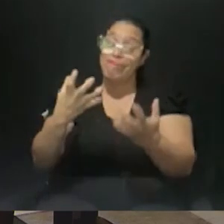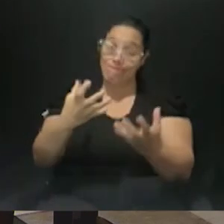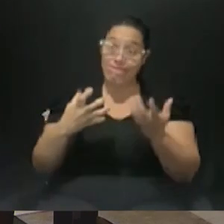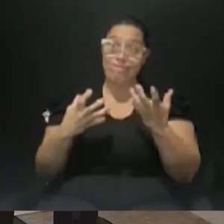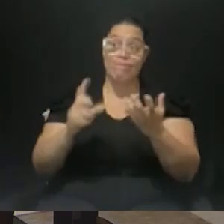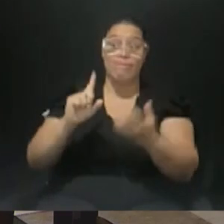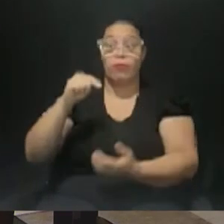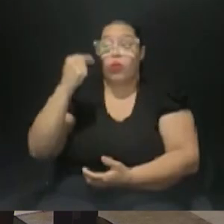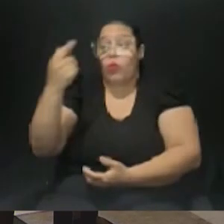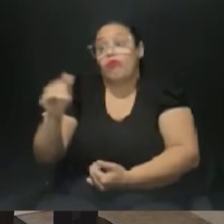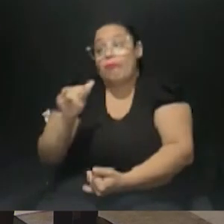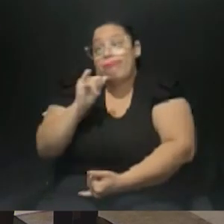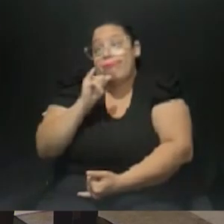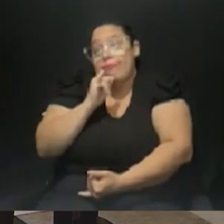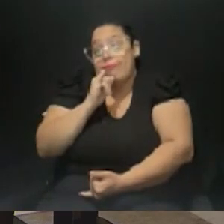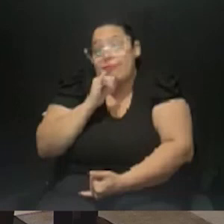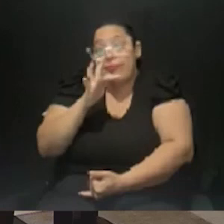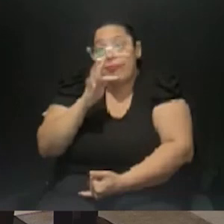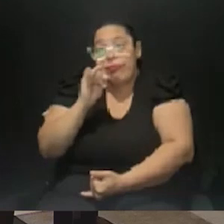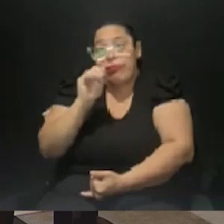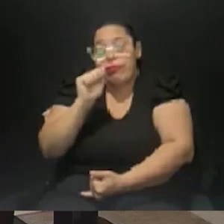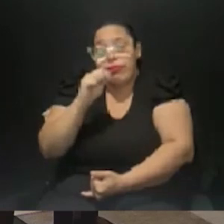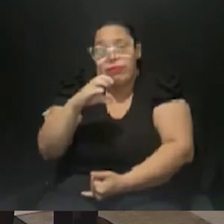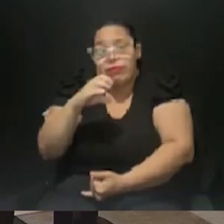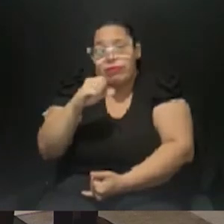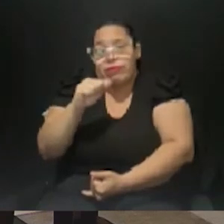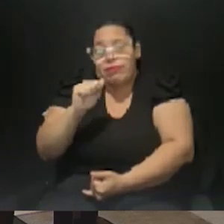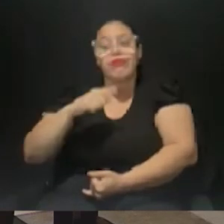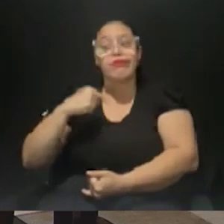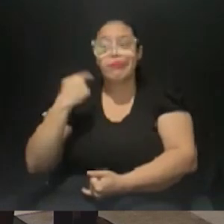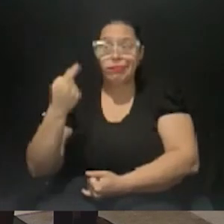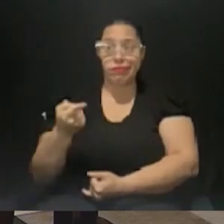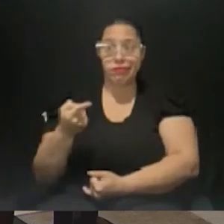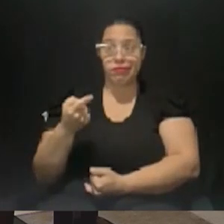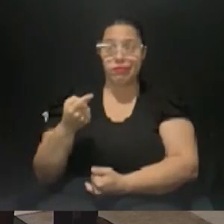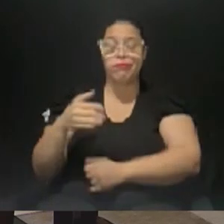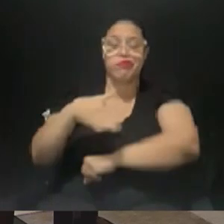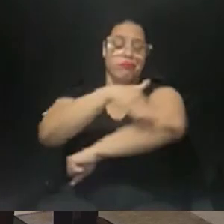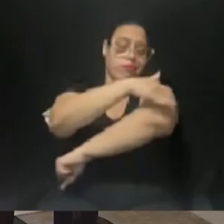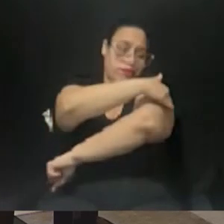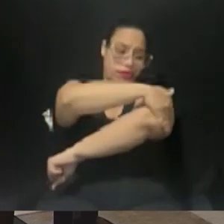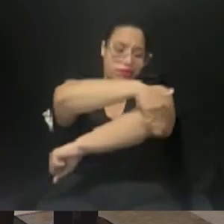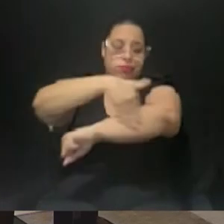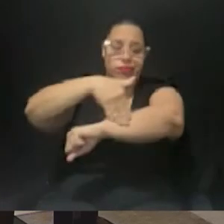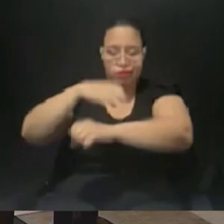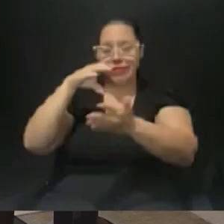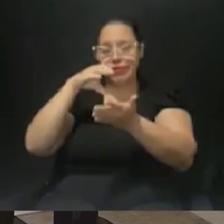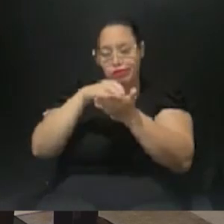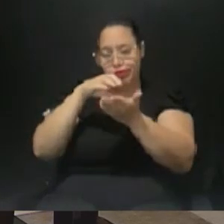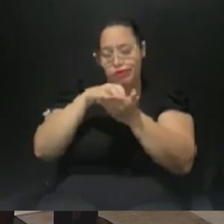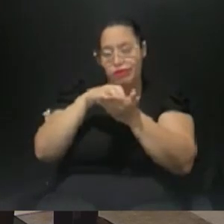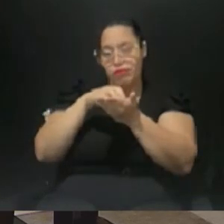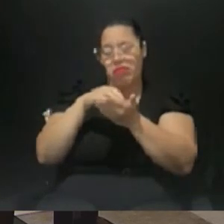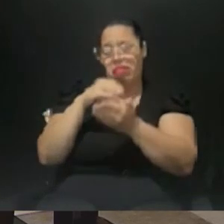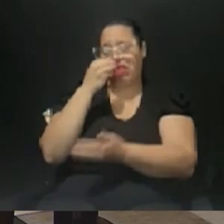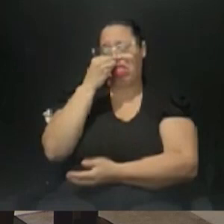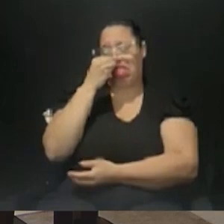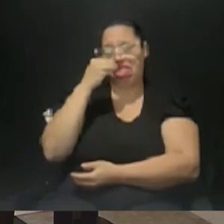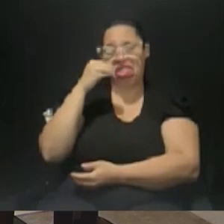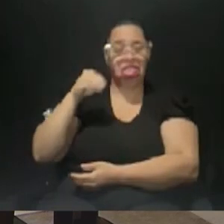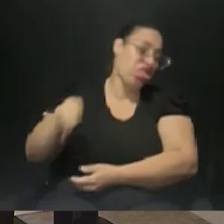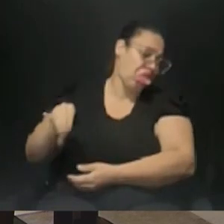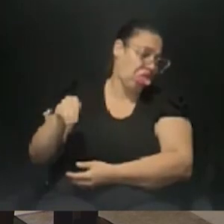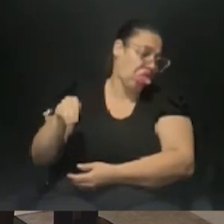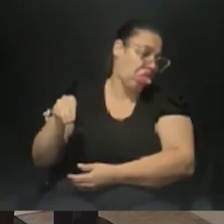outras ruas do centro de Campinas, que está tão abandonado, né? Então vocês resistem, e a resistência